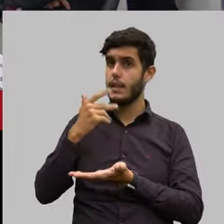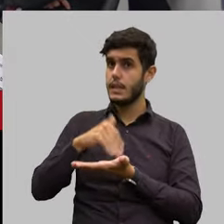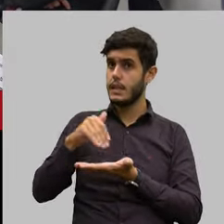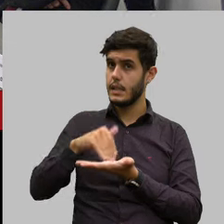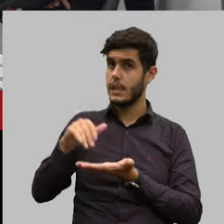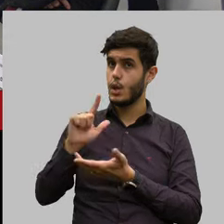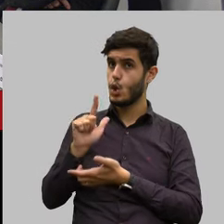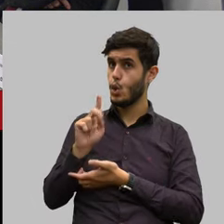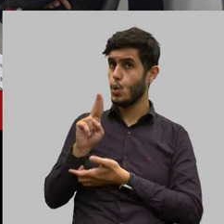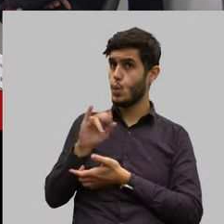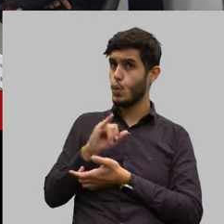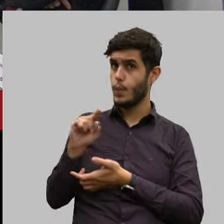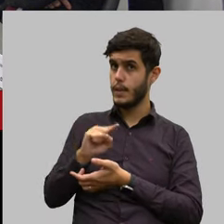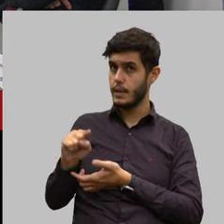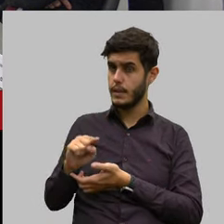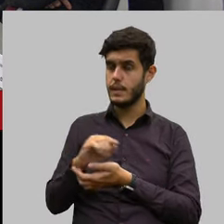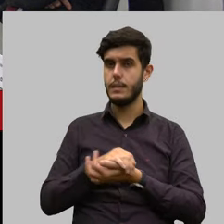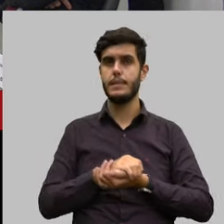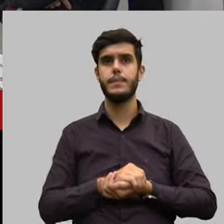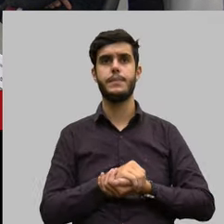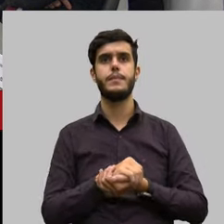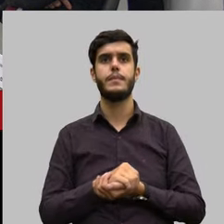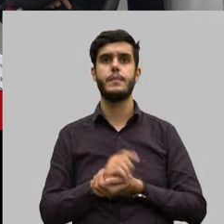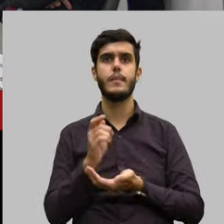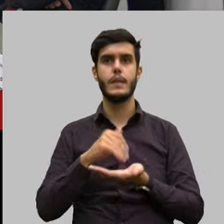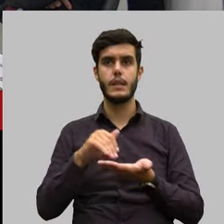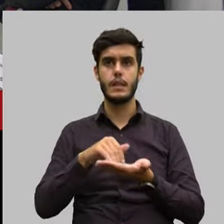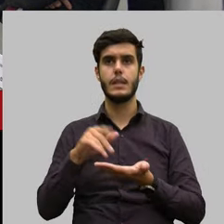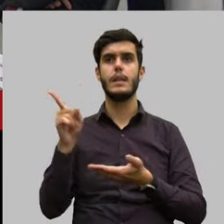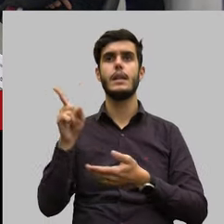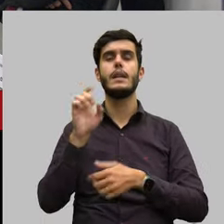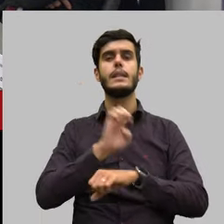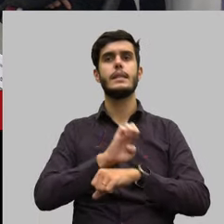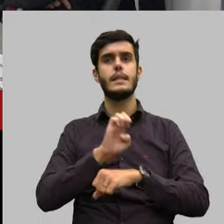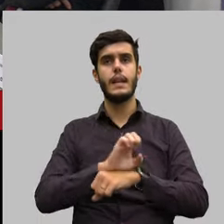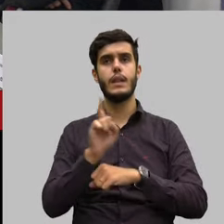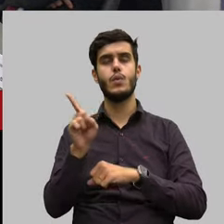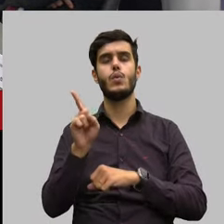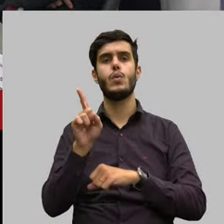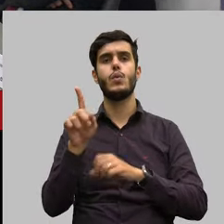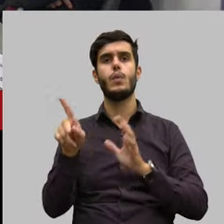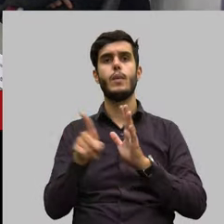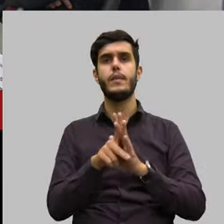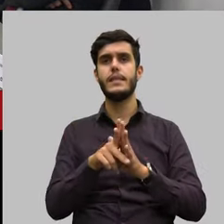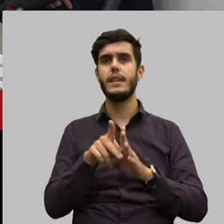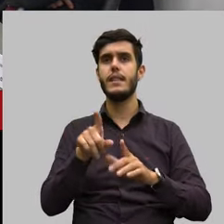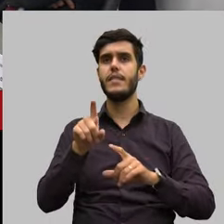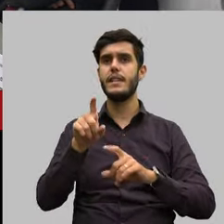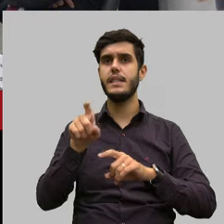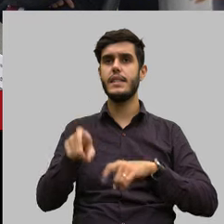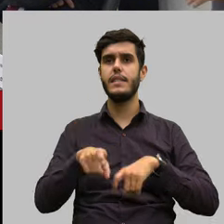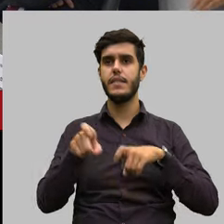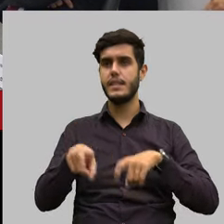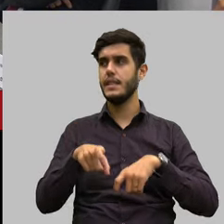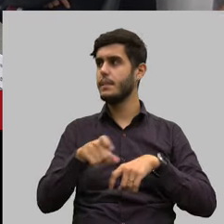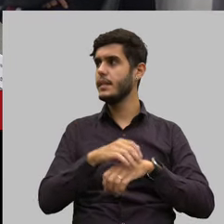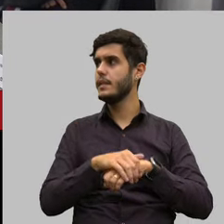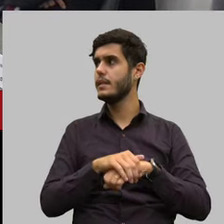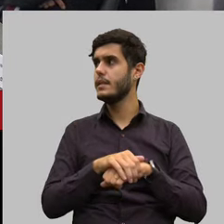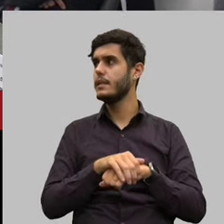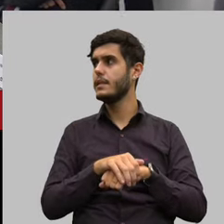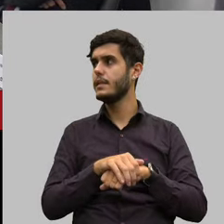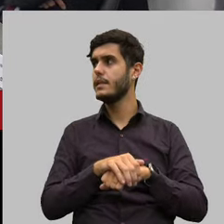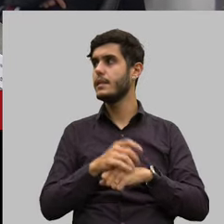senhor luí Cláudio Fernandes Lourenço secretário de estado da fazenda que também terá seus 20 minutos prorrogar mais